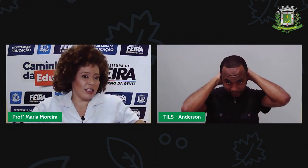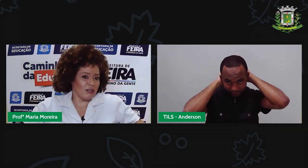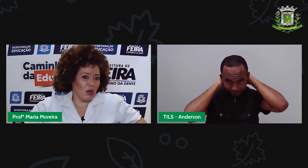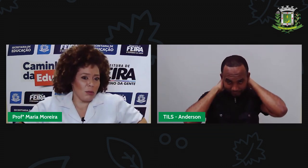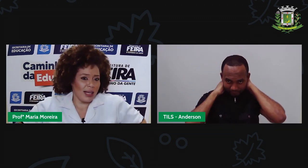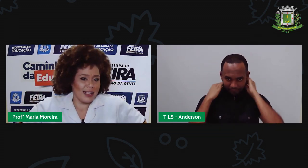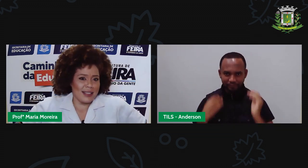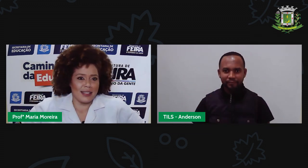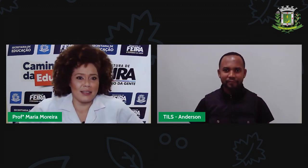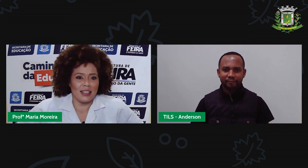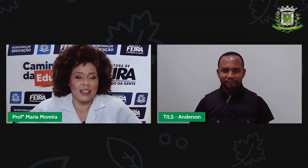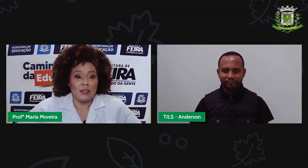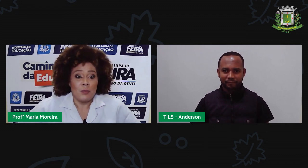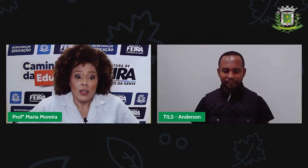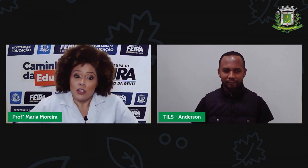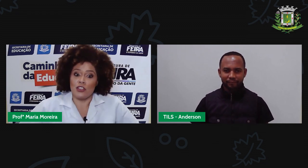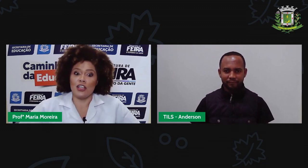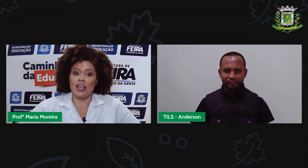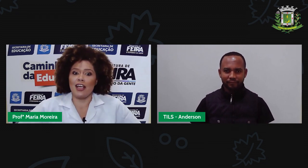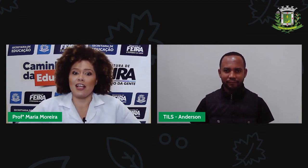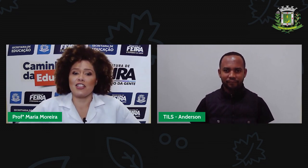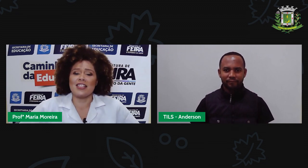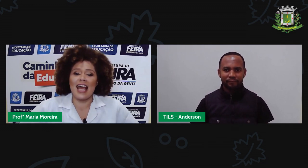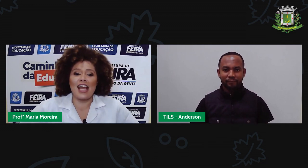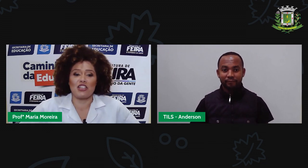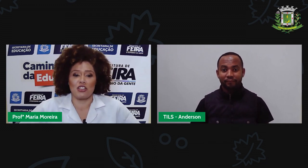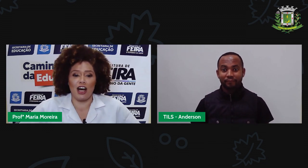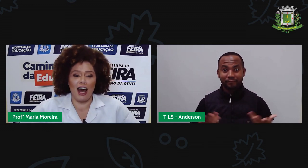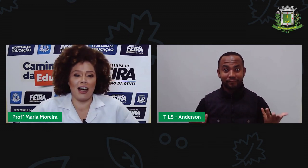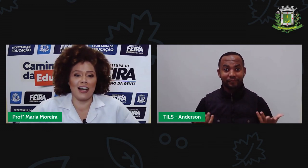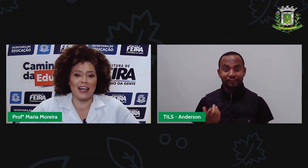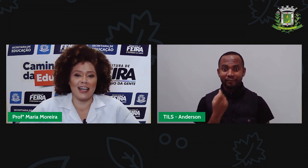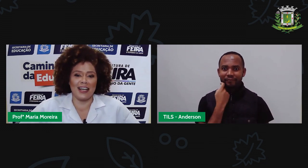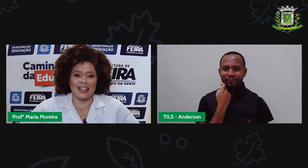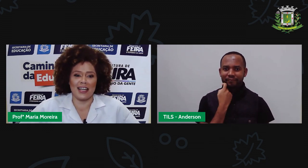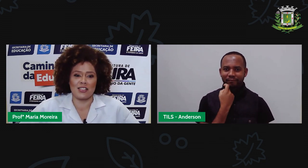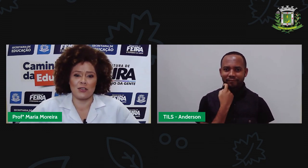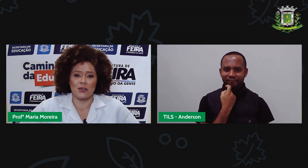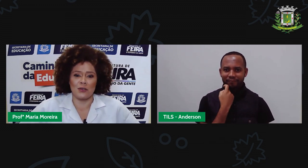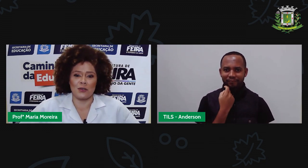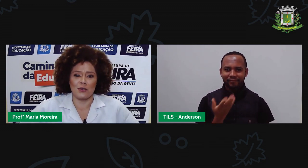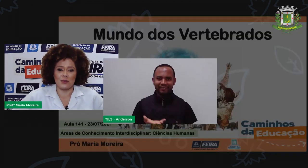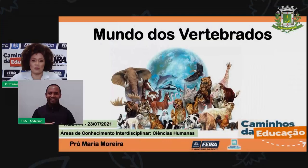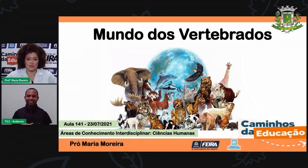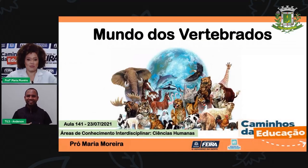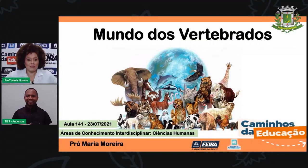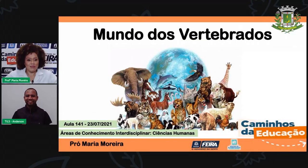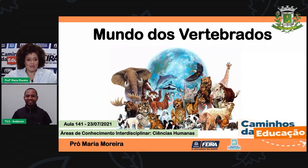não tem, então não tem como tá aquecido, né? Gente, cestou, Anderson. Anderson,